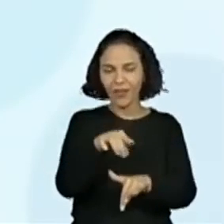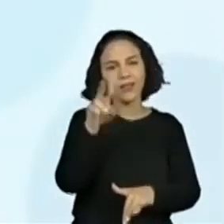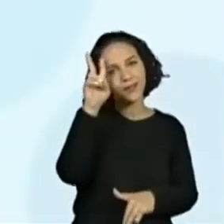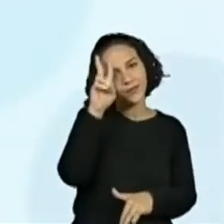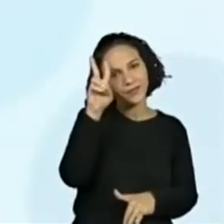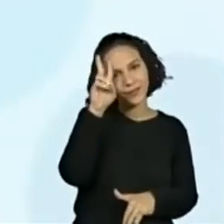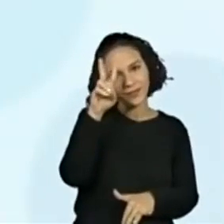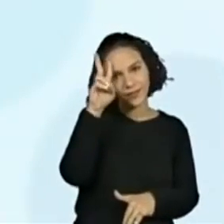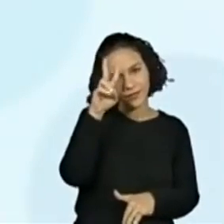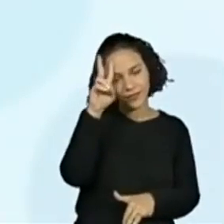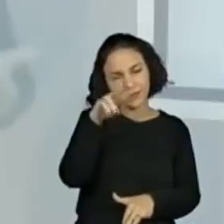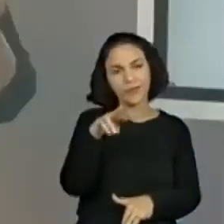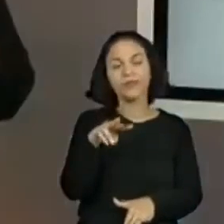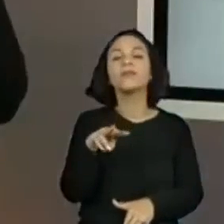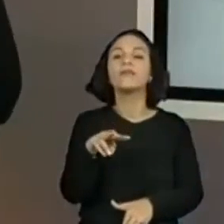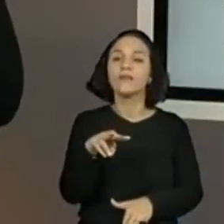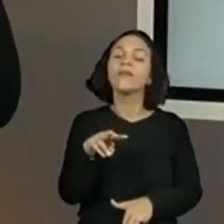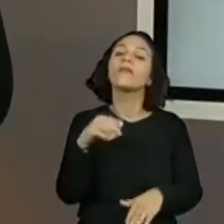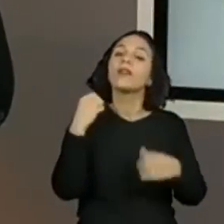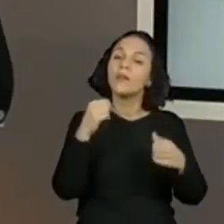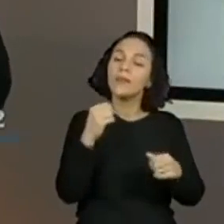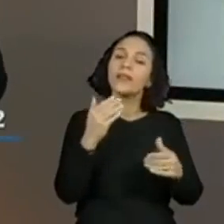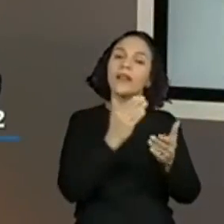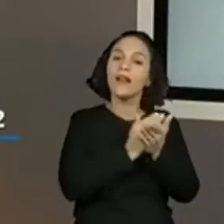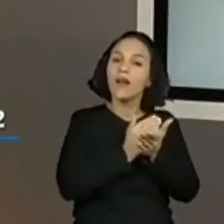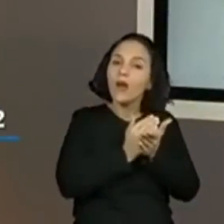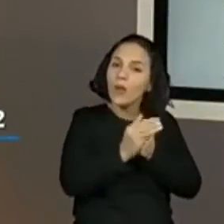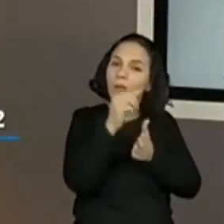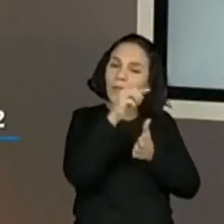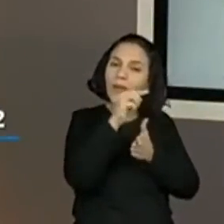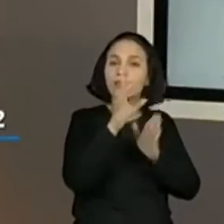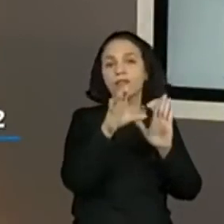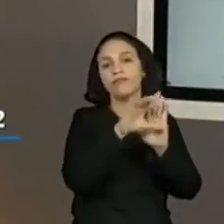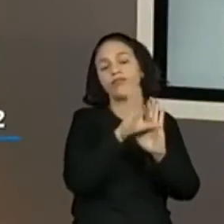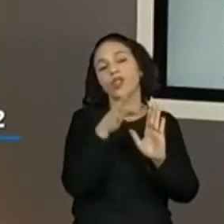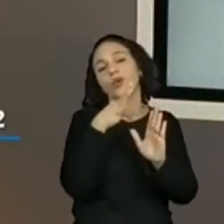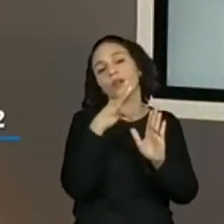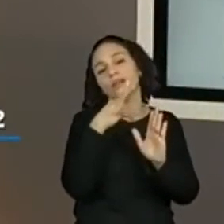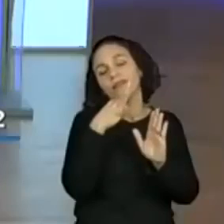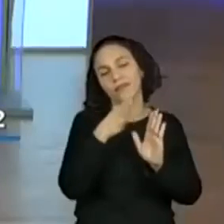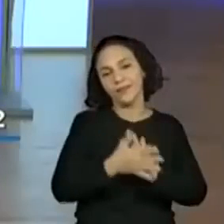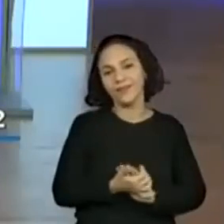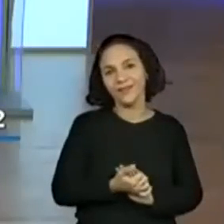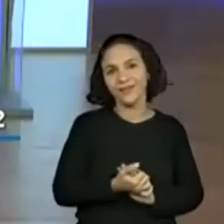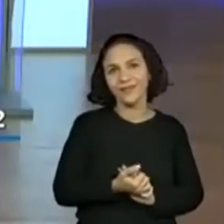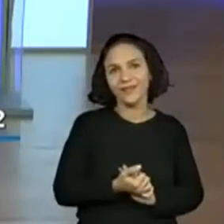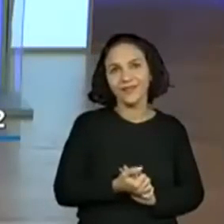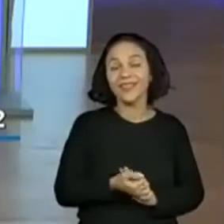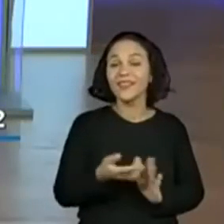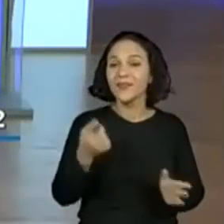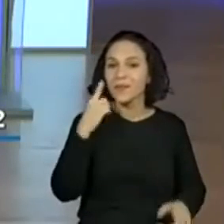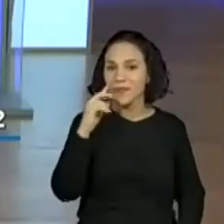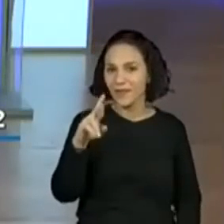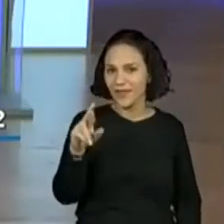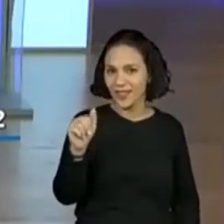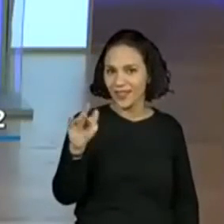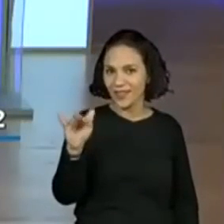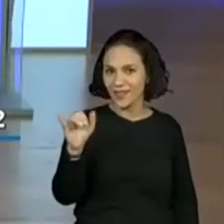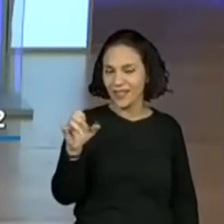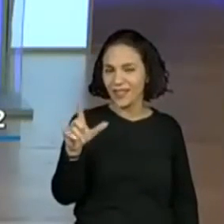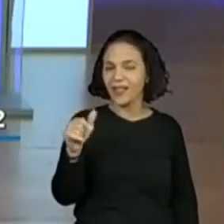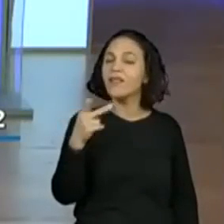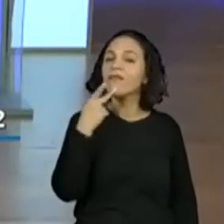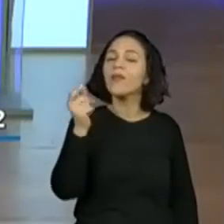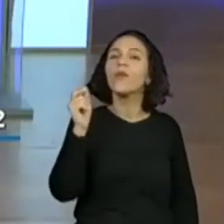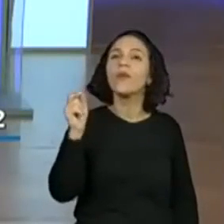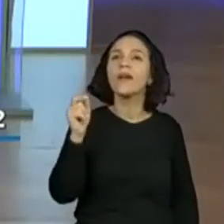conto, garantindo e respeitando a parte inicial, que é a parte já conhecida por nós. A Rafaela embarcou nessa emoção minha, ela disse que o saco